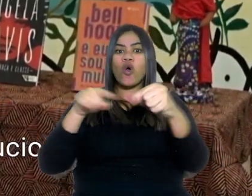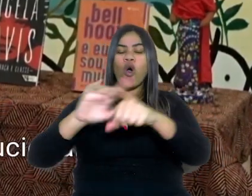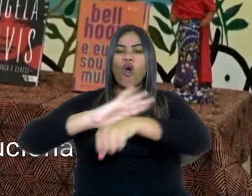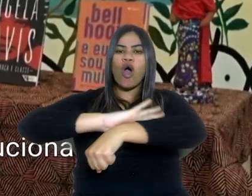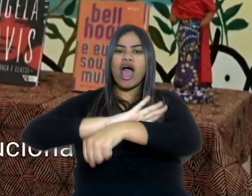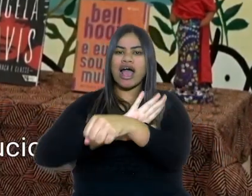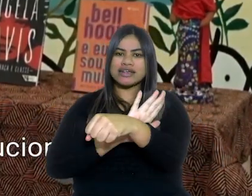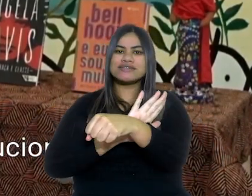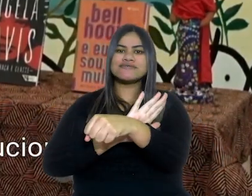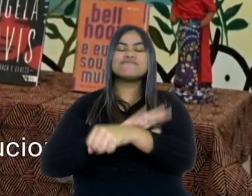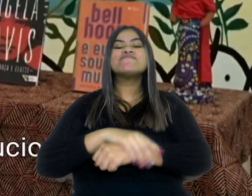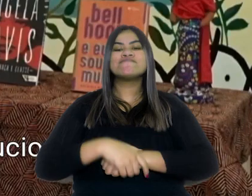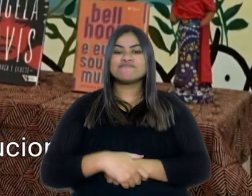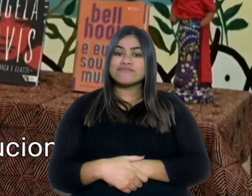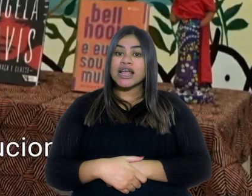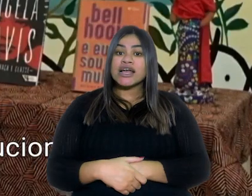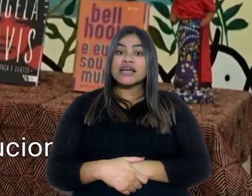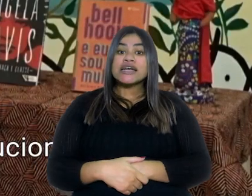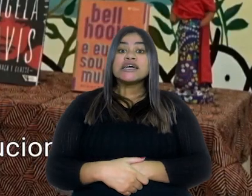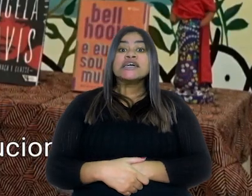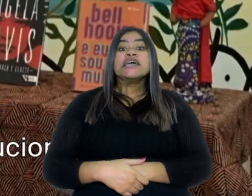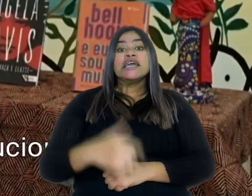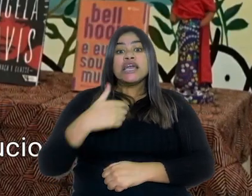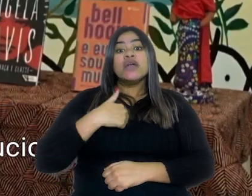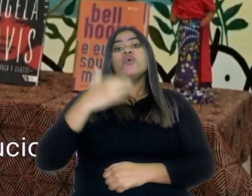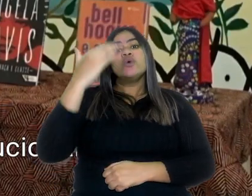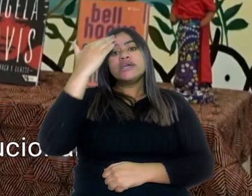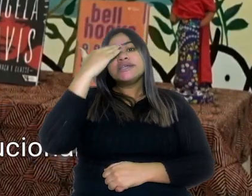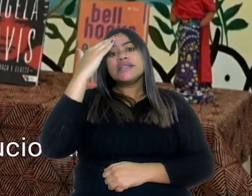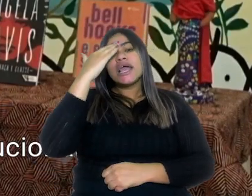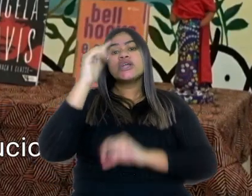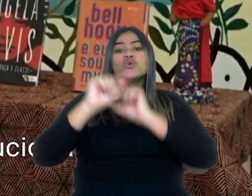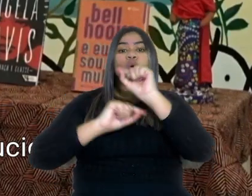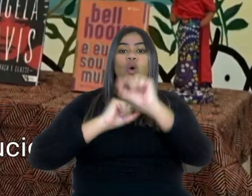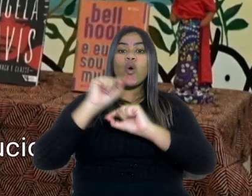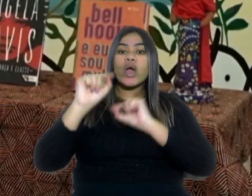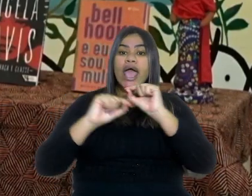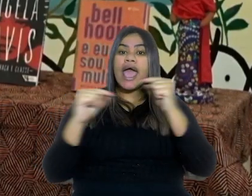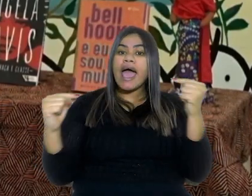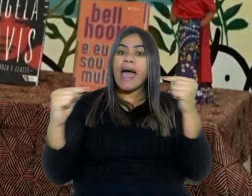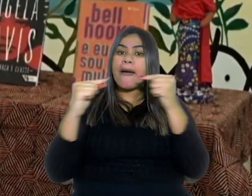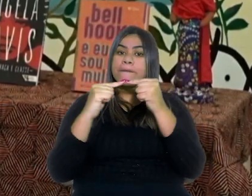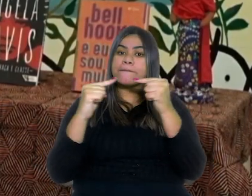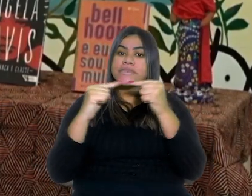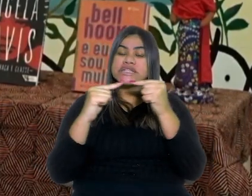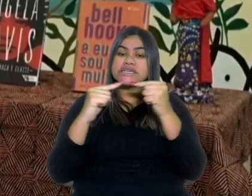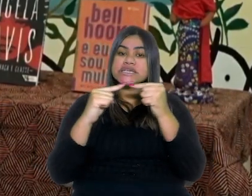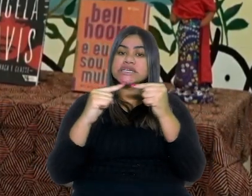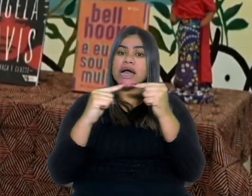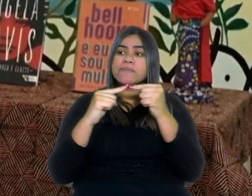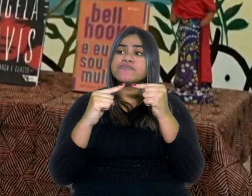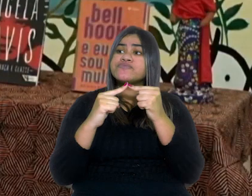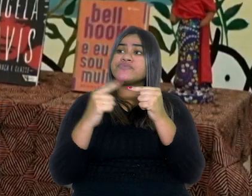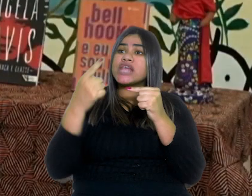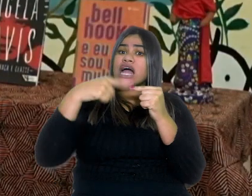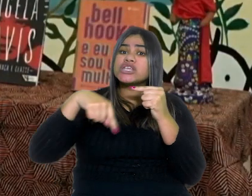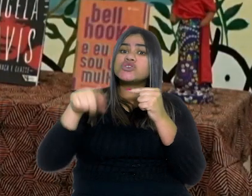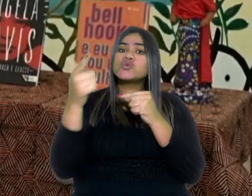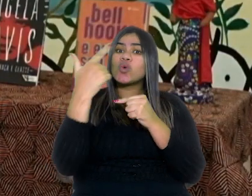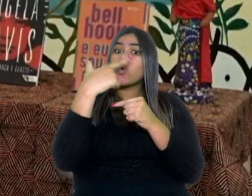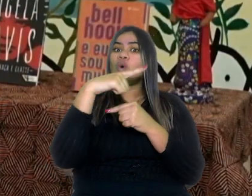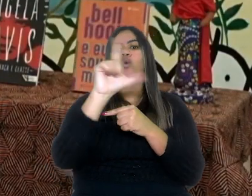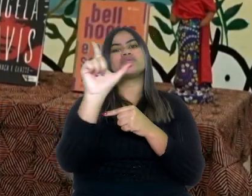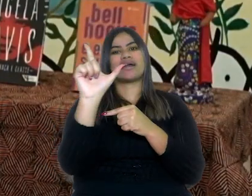luta e se mobilizem para combater esse racismo estrutural e institucional. E entendo essa